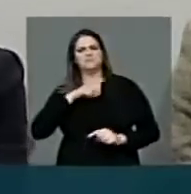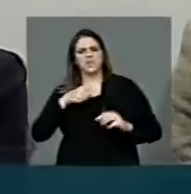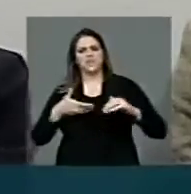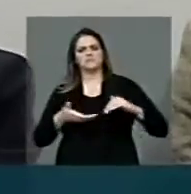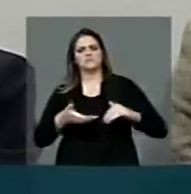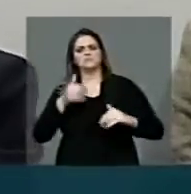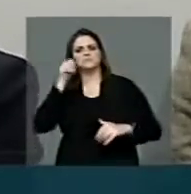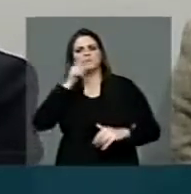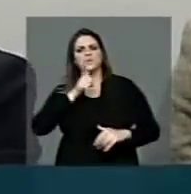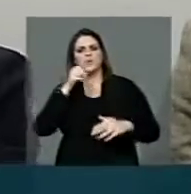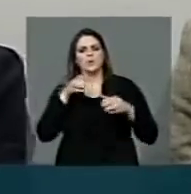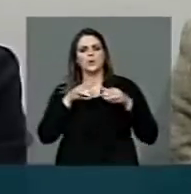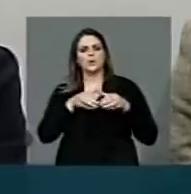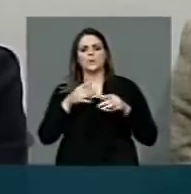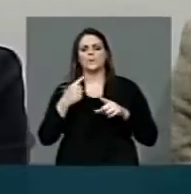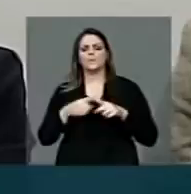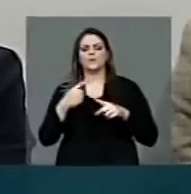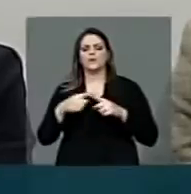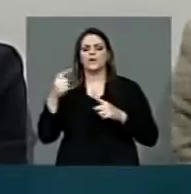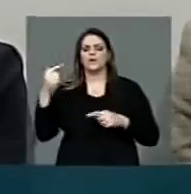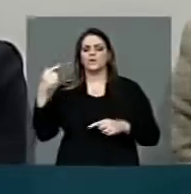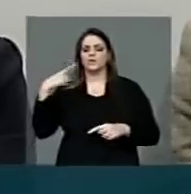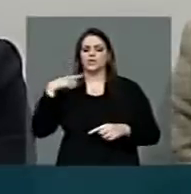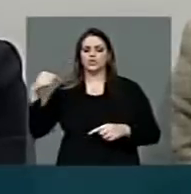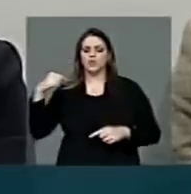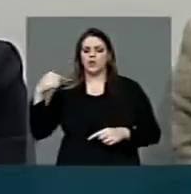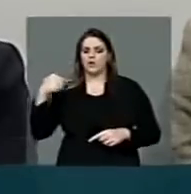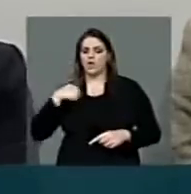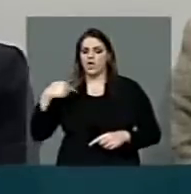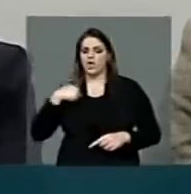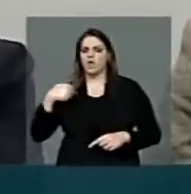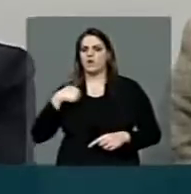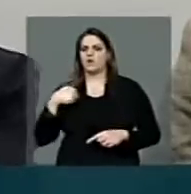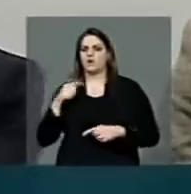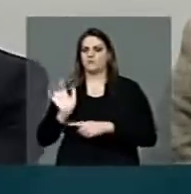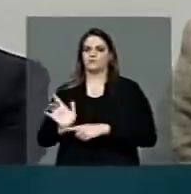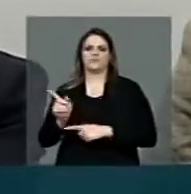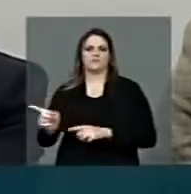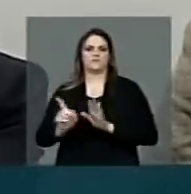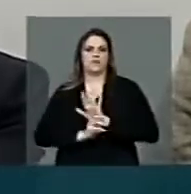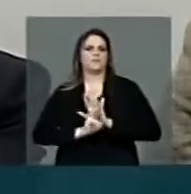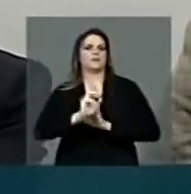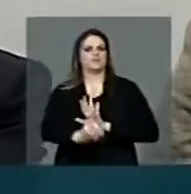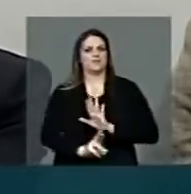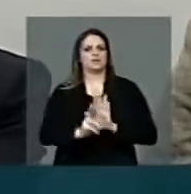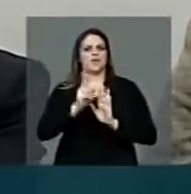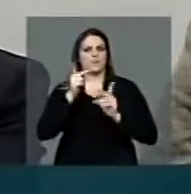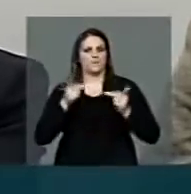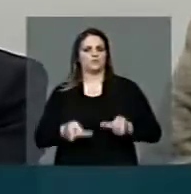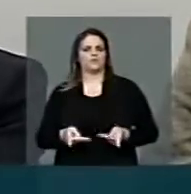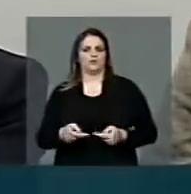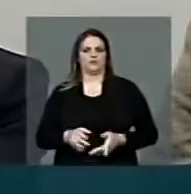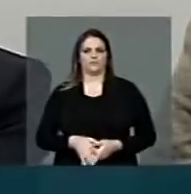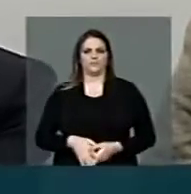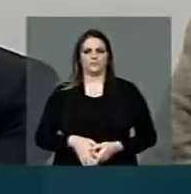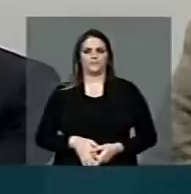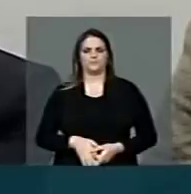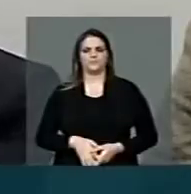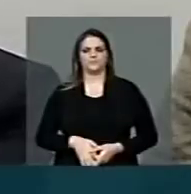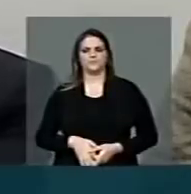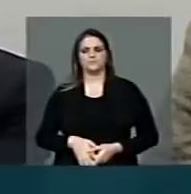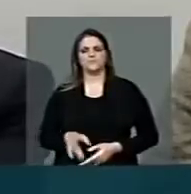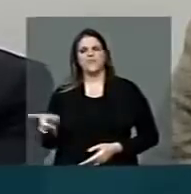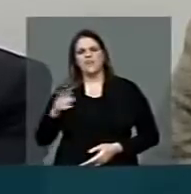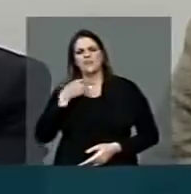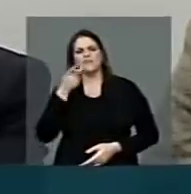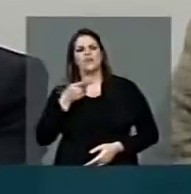ela escolheu um homem para representar esse projeto, para apresentar esse projeto. E ela disse: olha, Jean, não é o fato